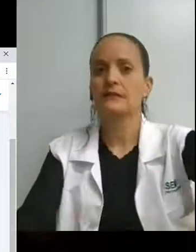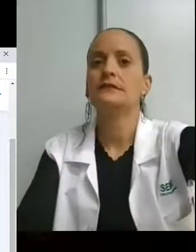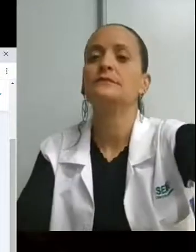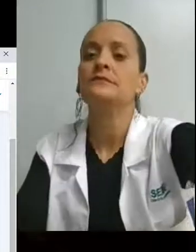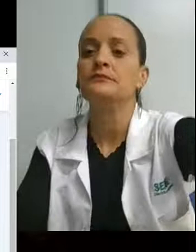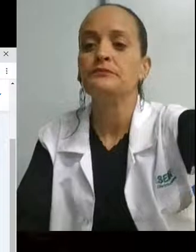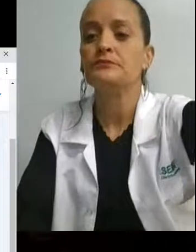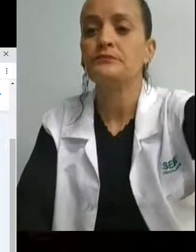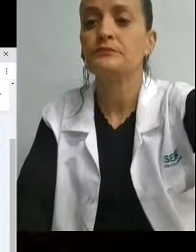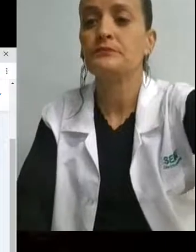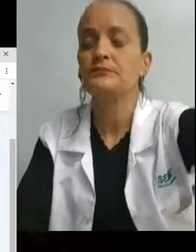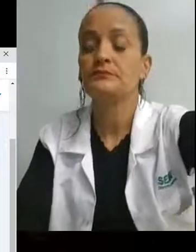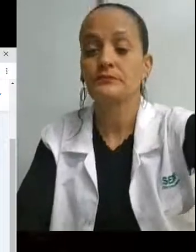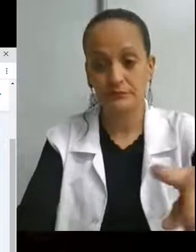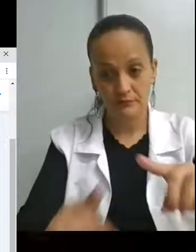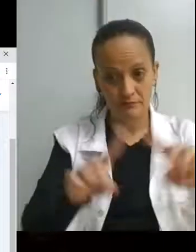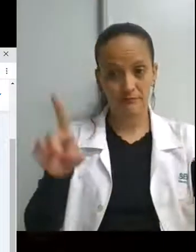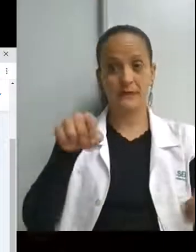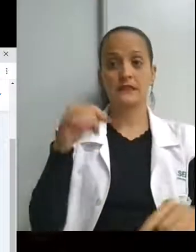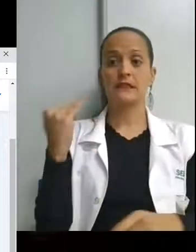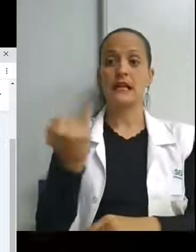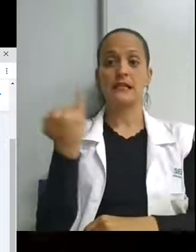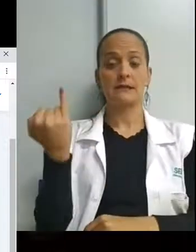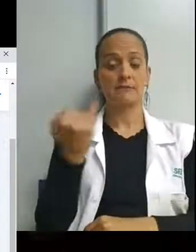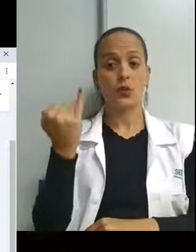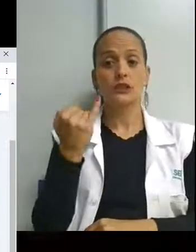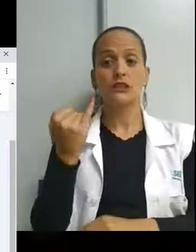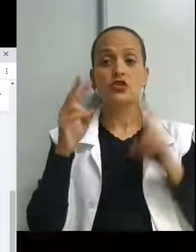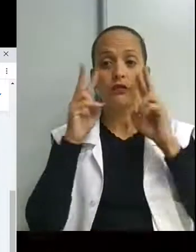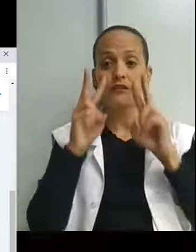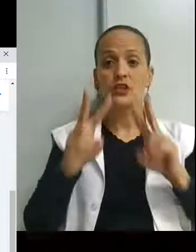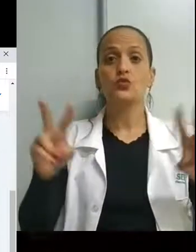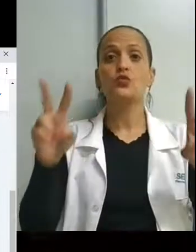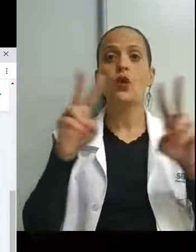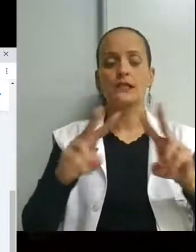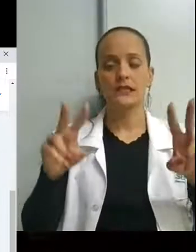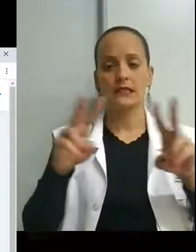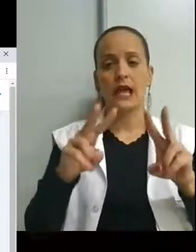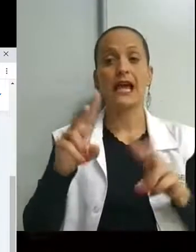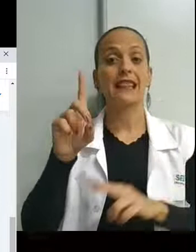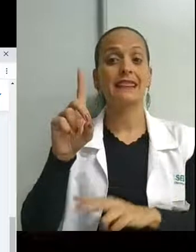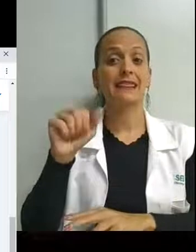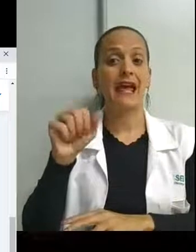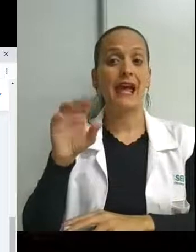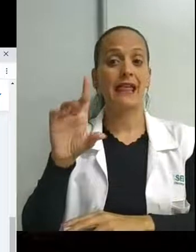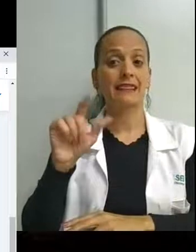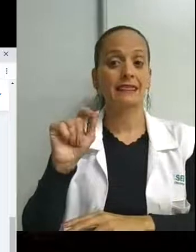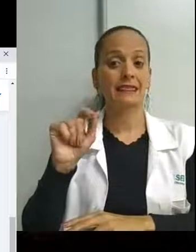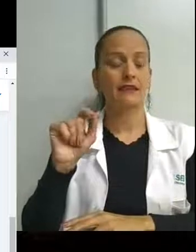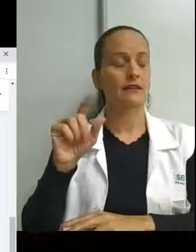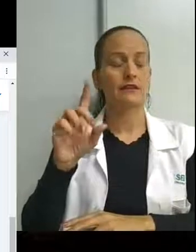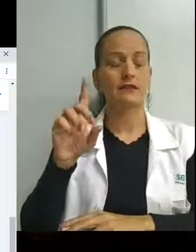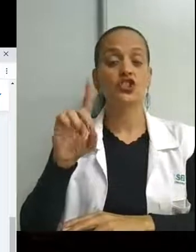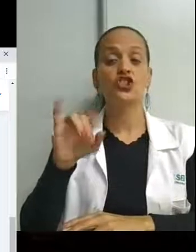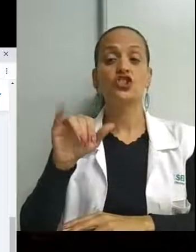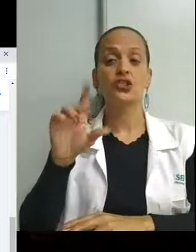com relação às datas, porque essa UC aqui, ó, já está disponível para vocês, né? Então, o conteúdo aqui, ó, vocês conseguem